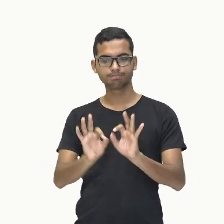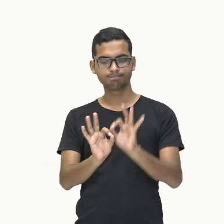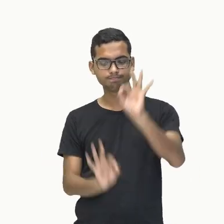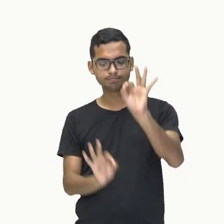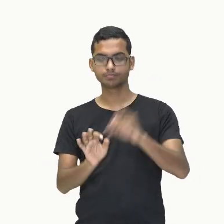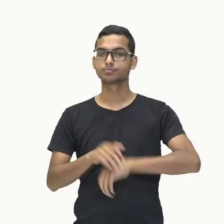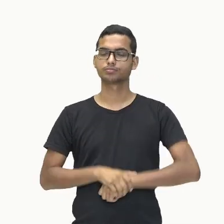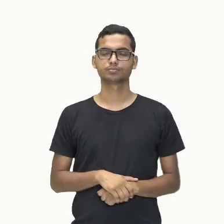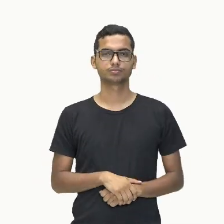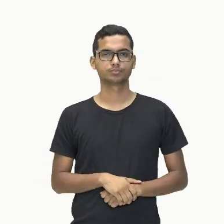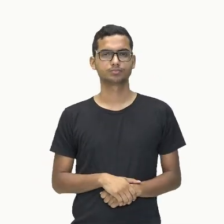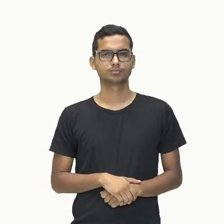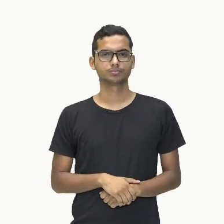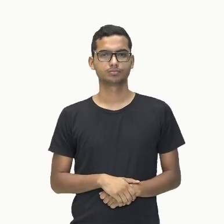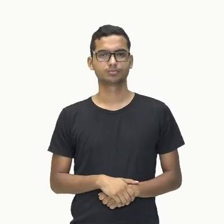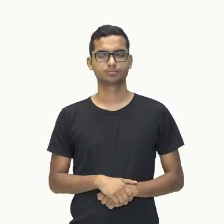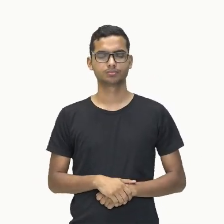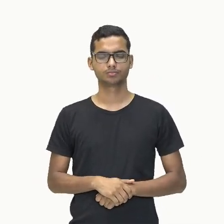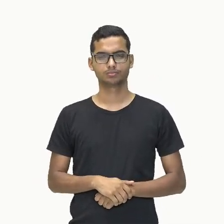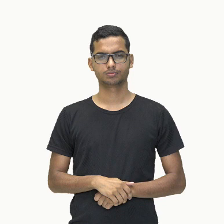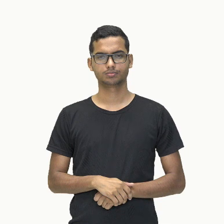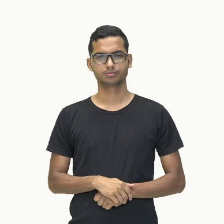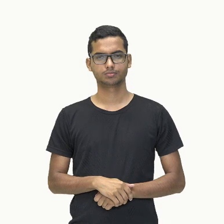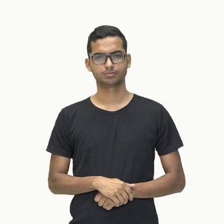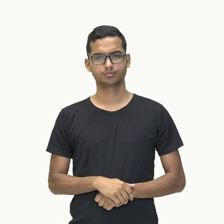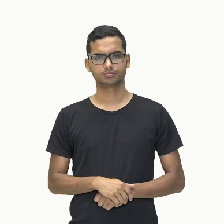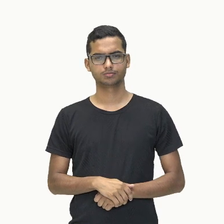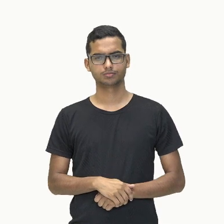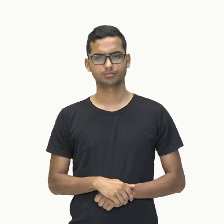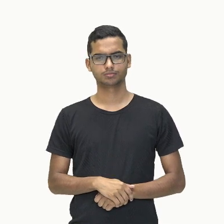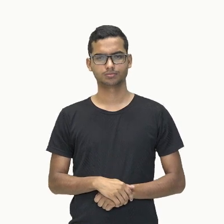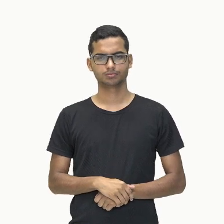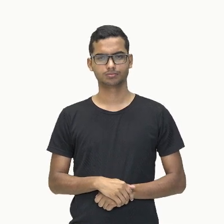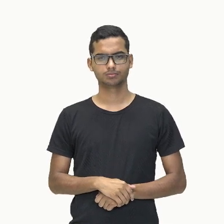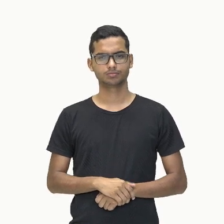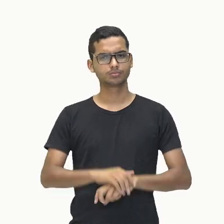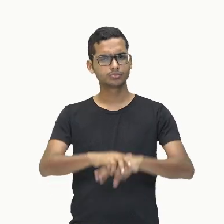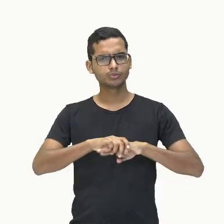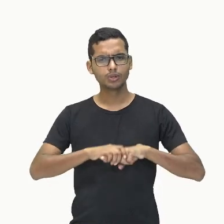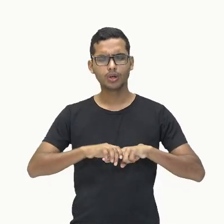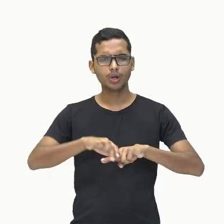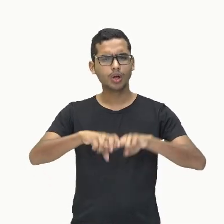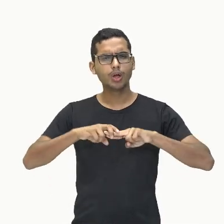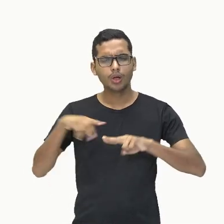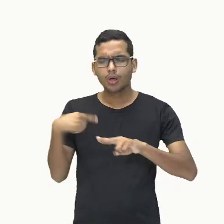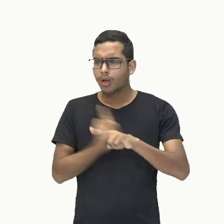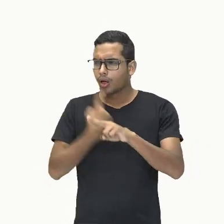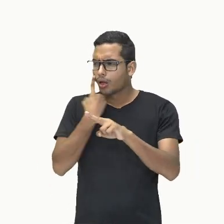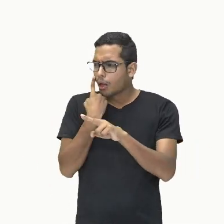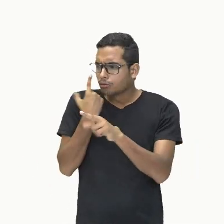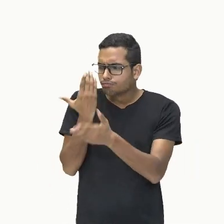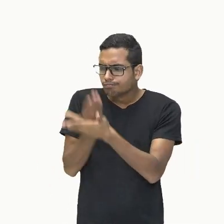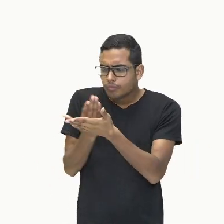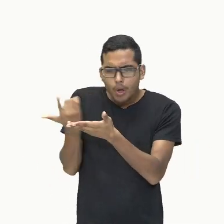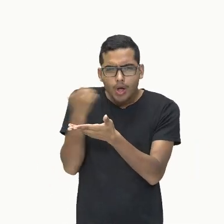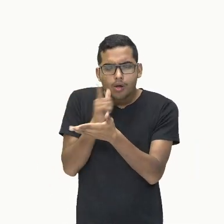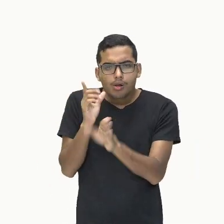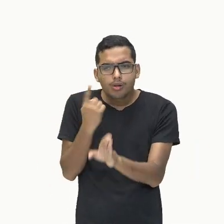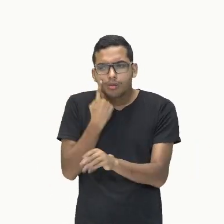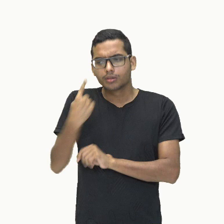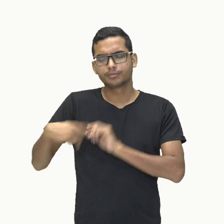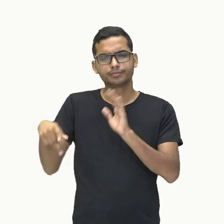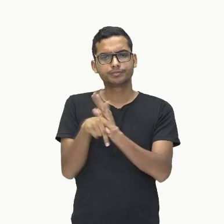Então, por que nós trabalhamos tanto aí essa identificação dos coeficientes? Porque ela vai ser necessária agora,